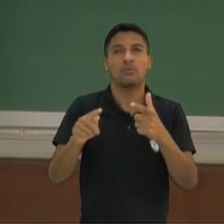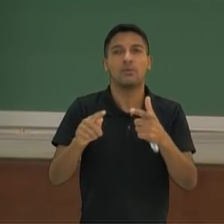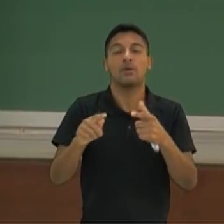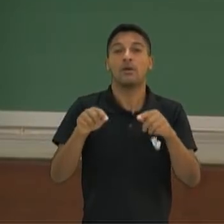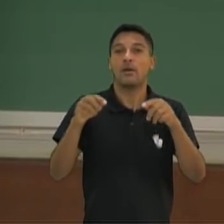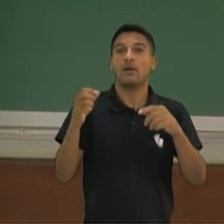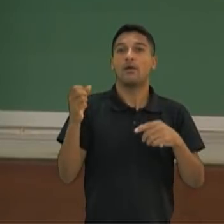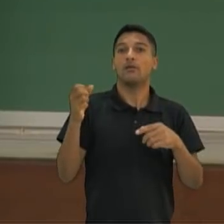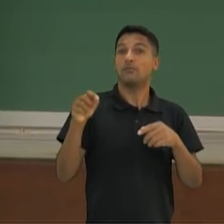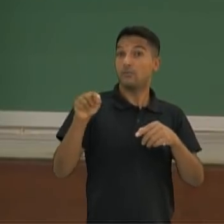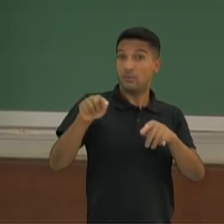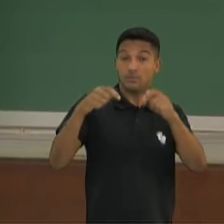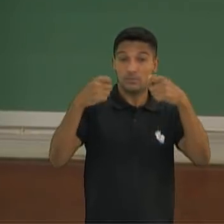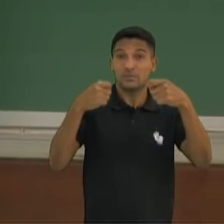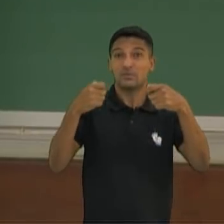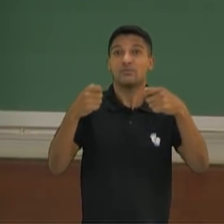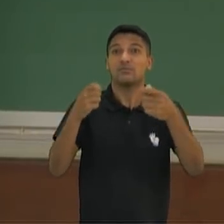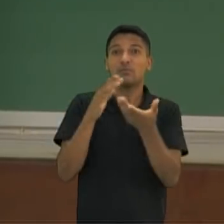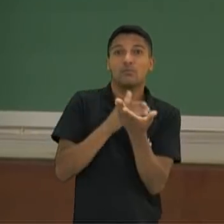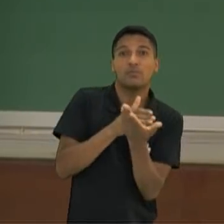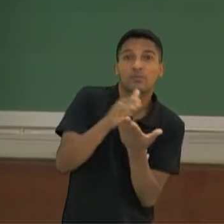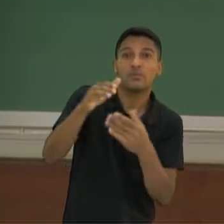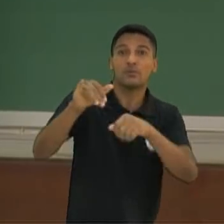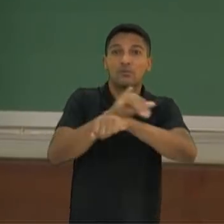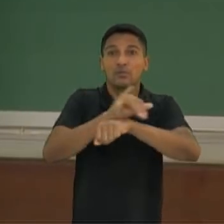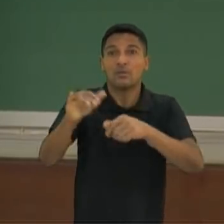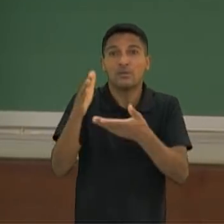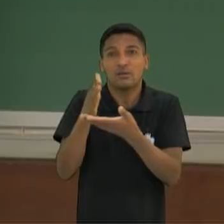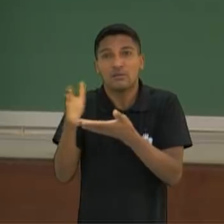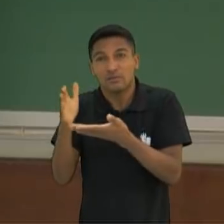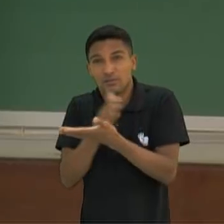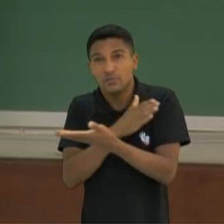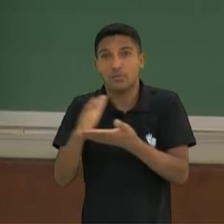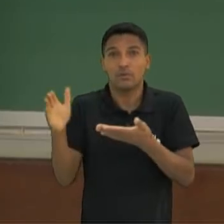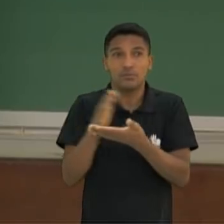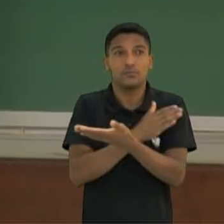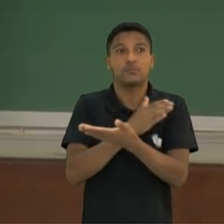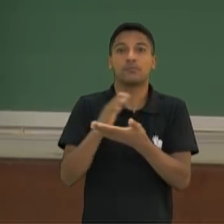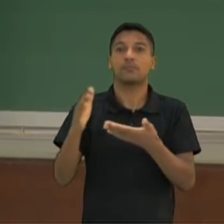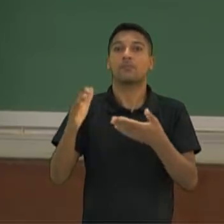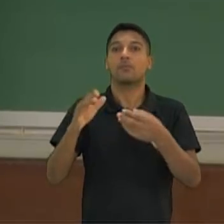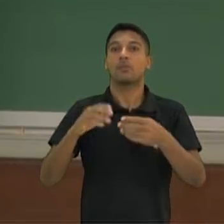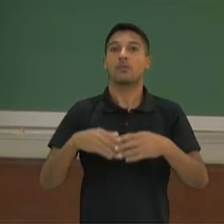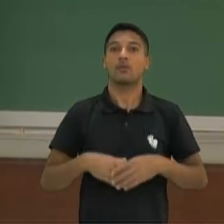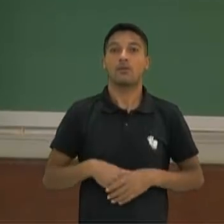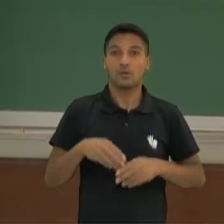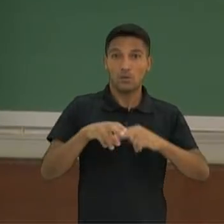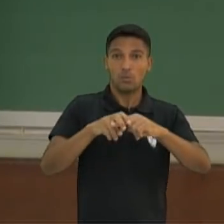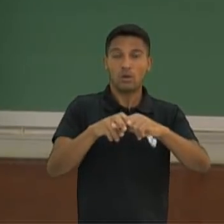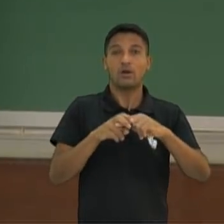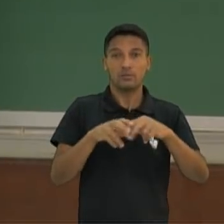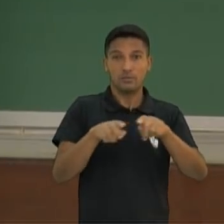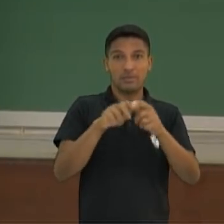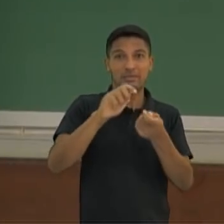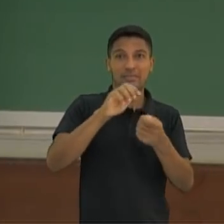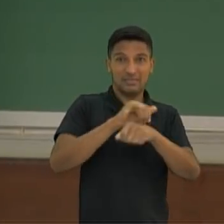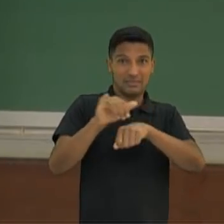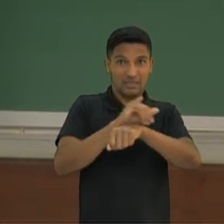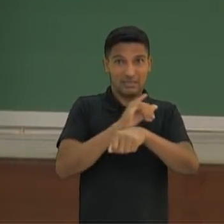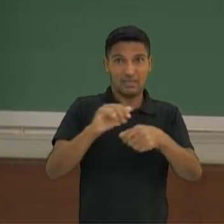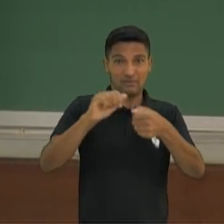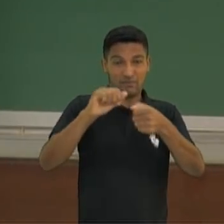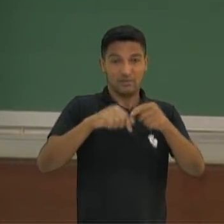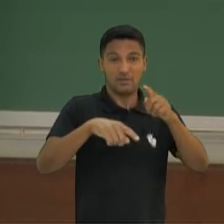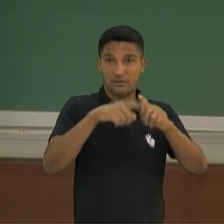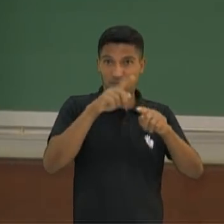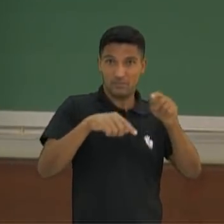e proporciona uma reutilização muito mais efetiva de materiais, gerando menos lixo no final do caminho. Para